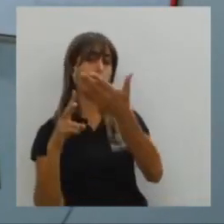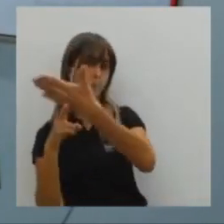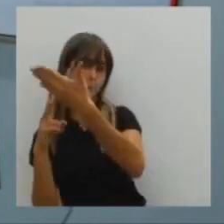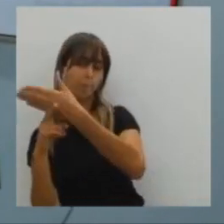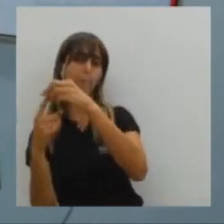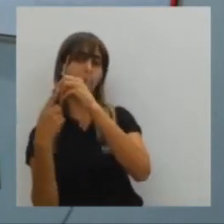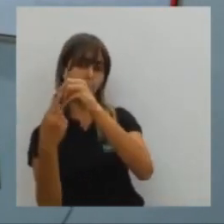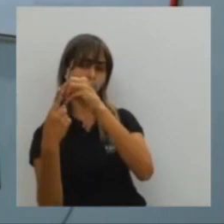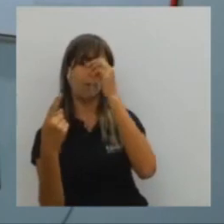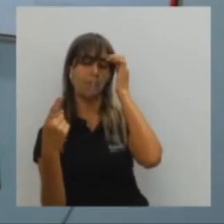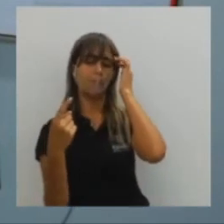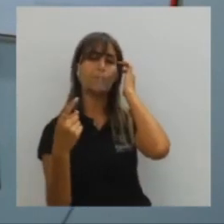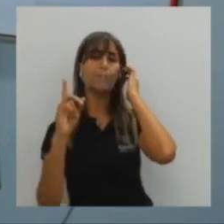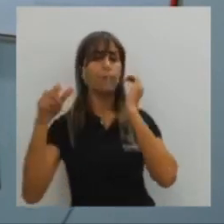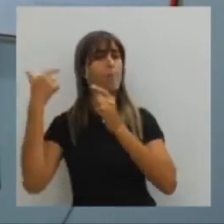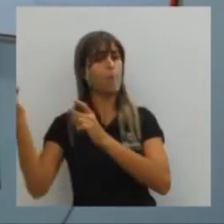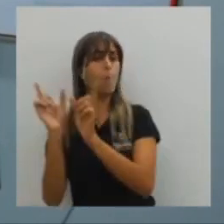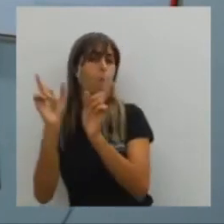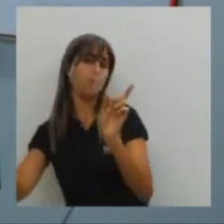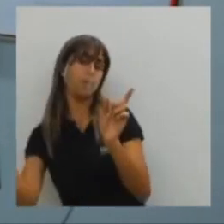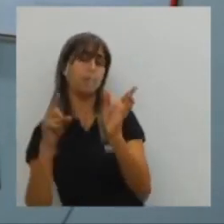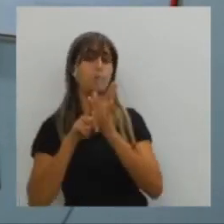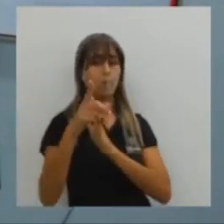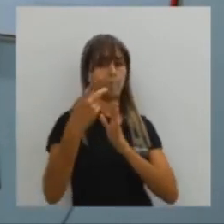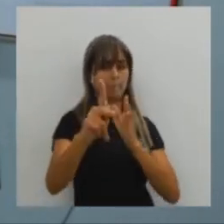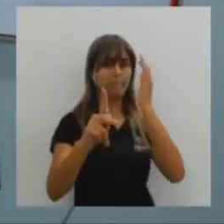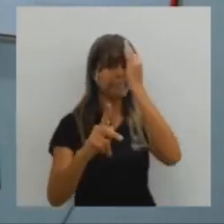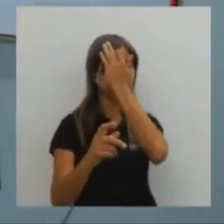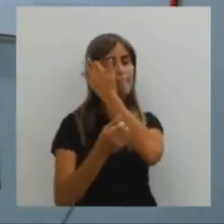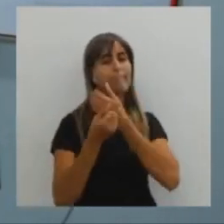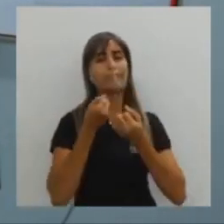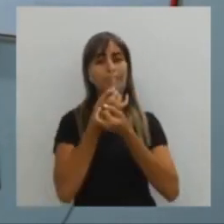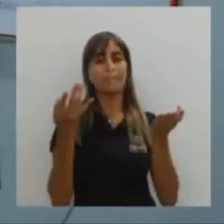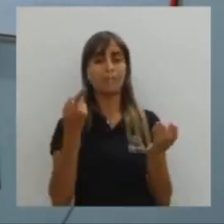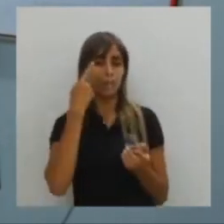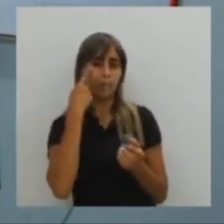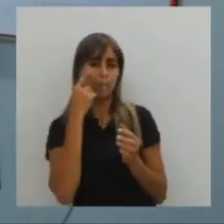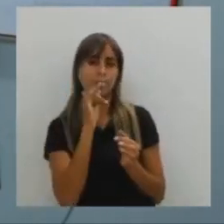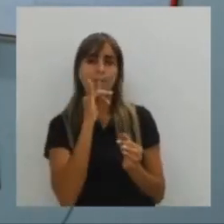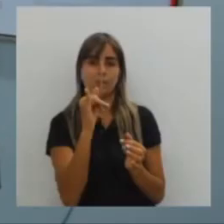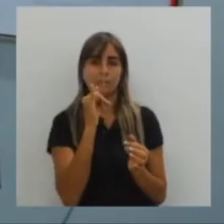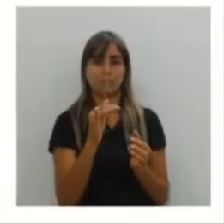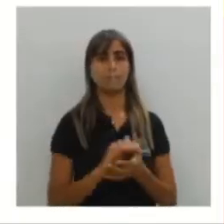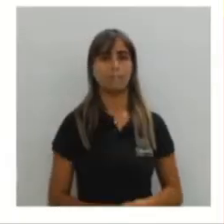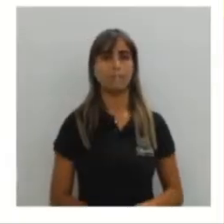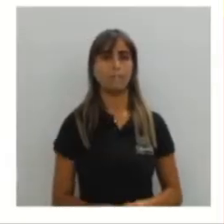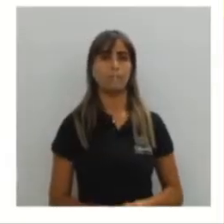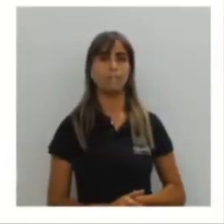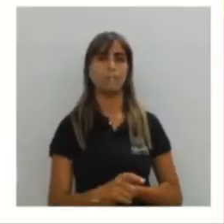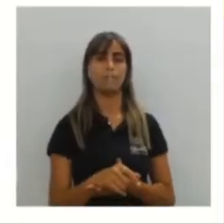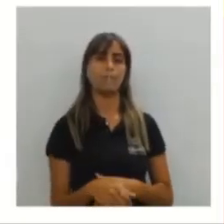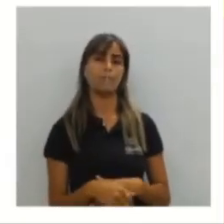principal na forma original e o complemento da tua pergunta. Então vamos dar uma olhadinha nos exemplos. Ó.